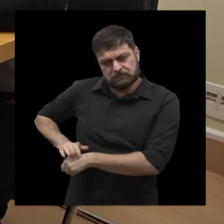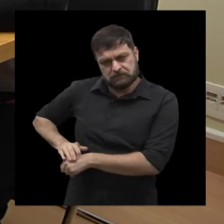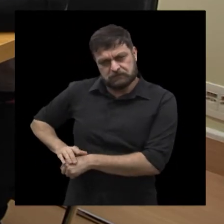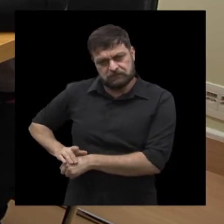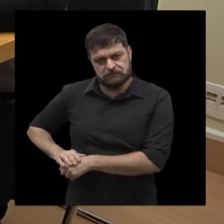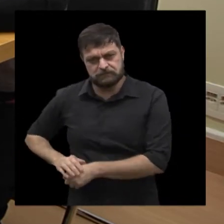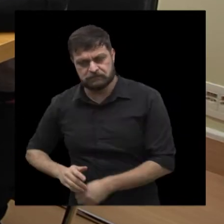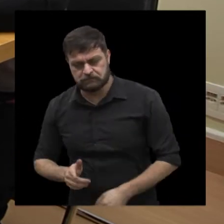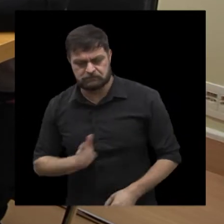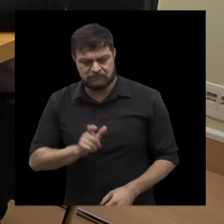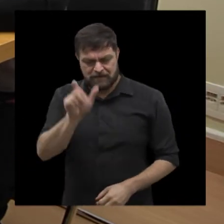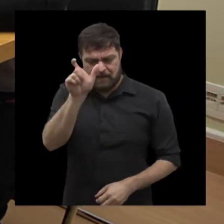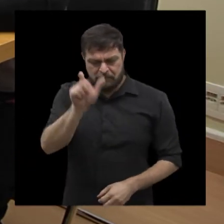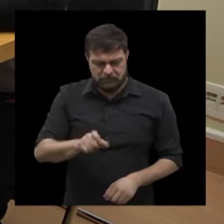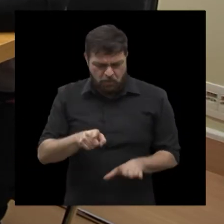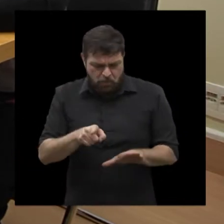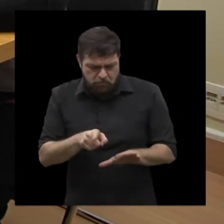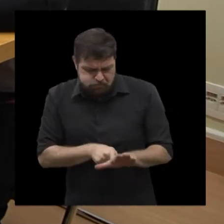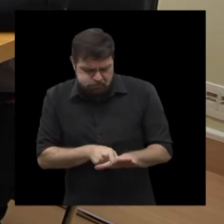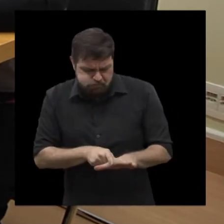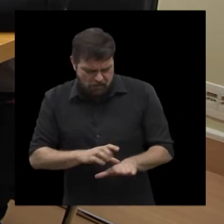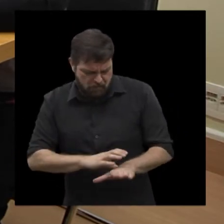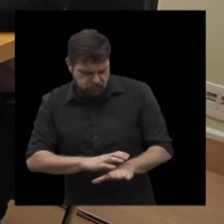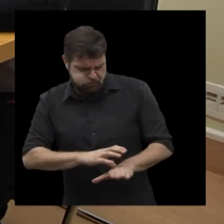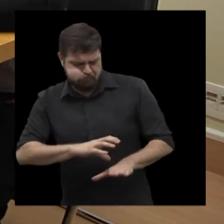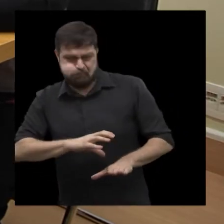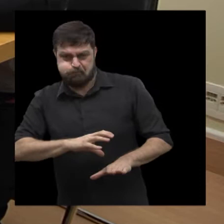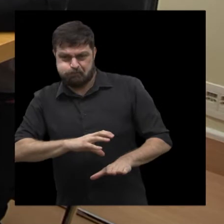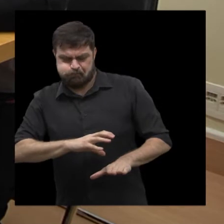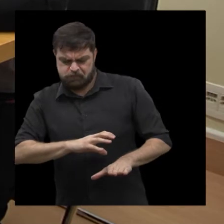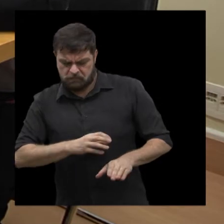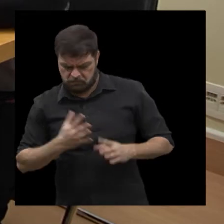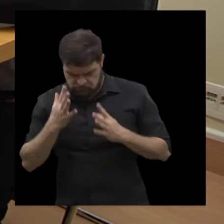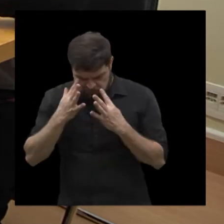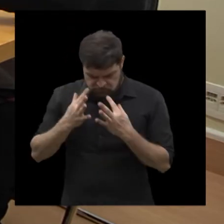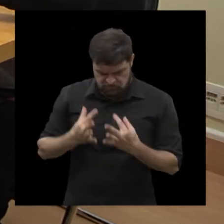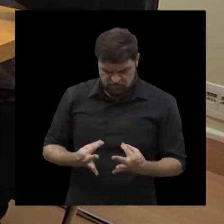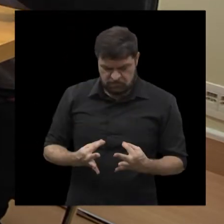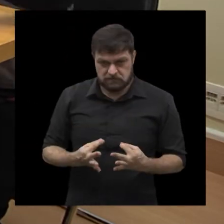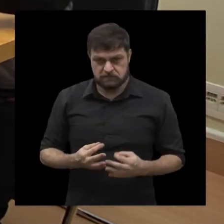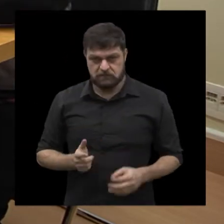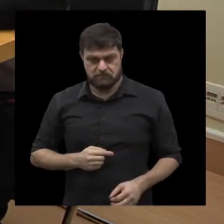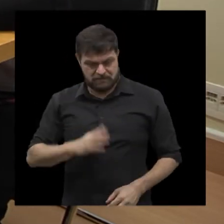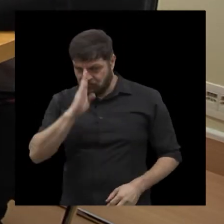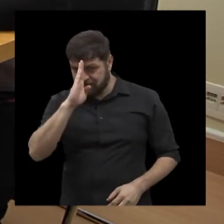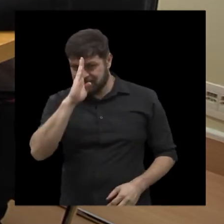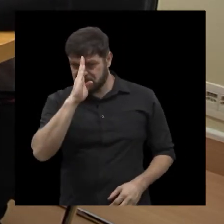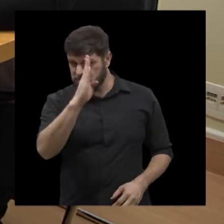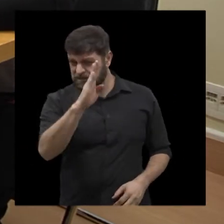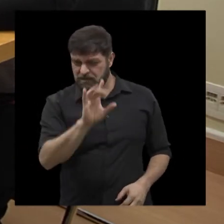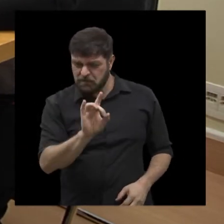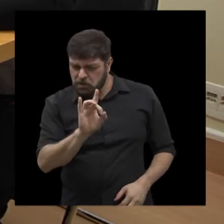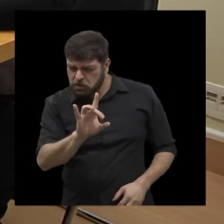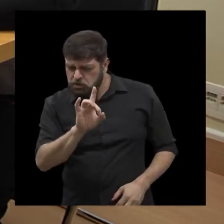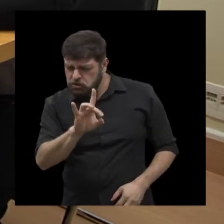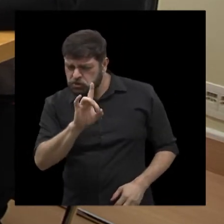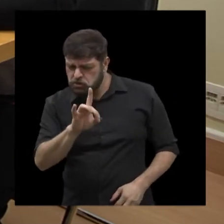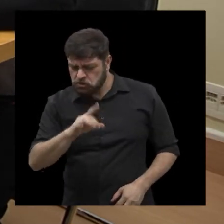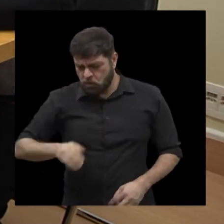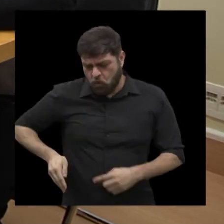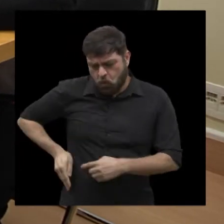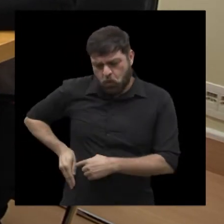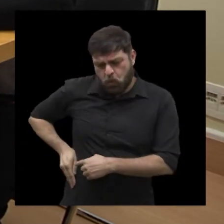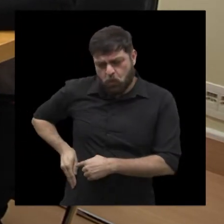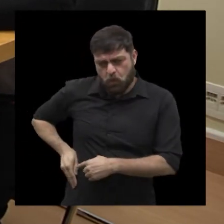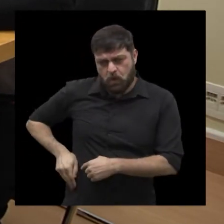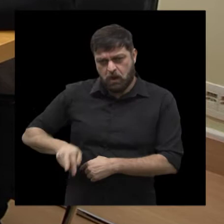o pé mais inchado, ela tinha que ter um pouco mais de atenção nisso, mas não é diretamente ligado ao